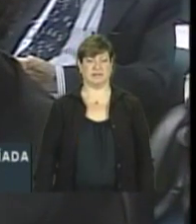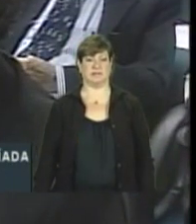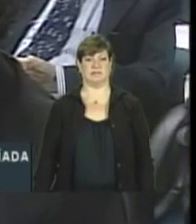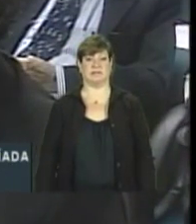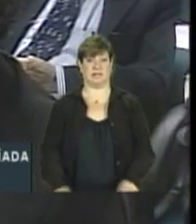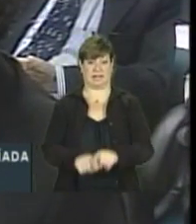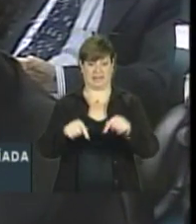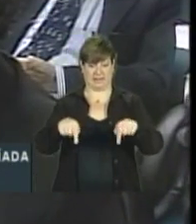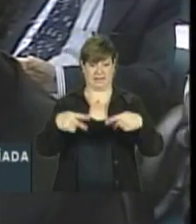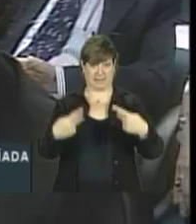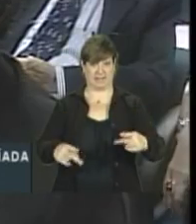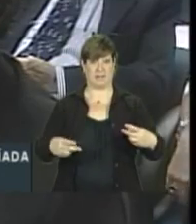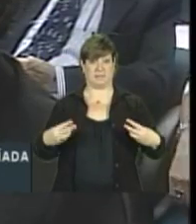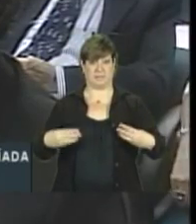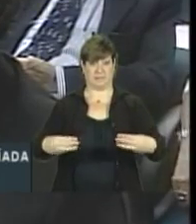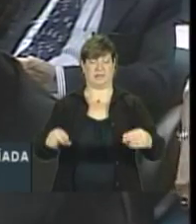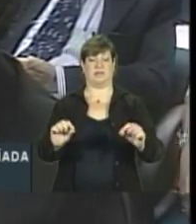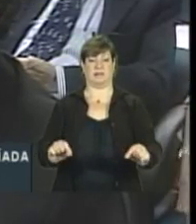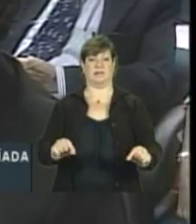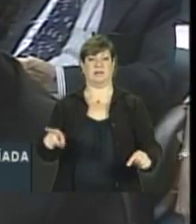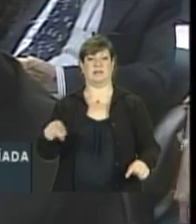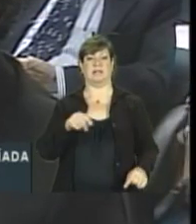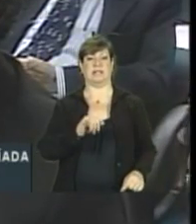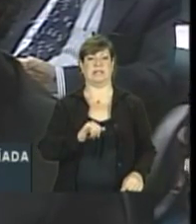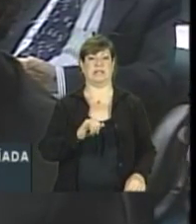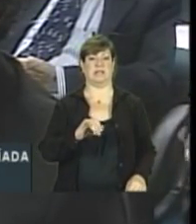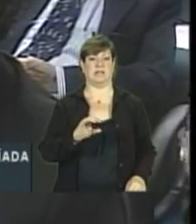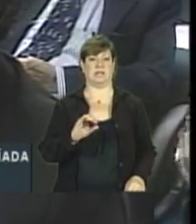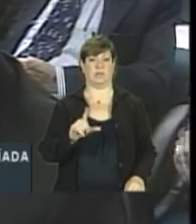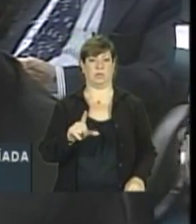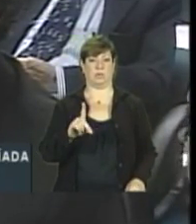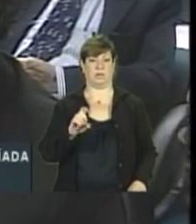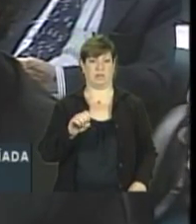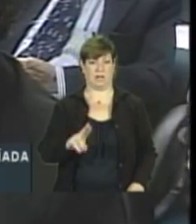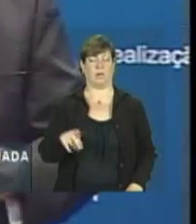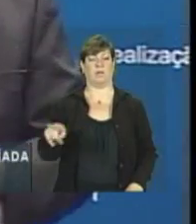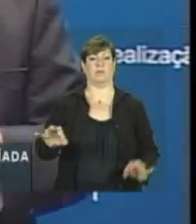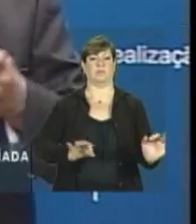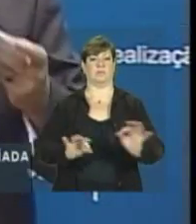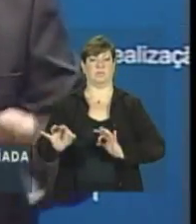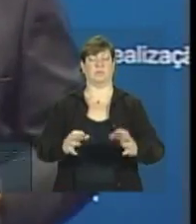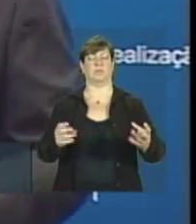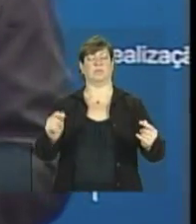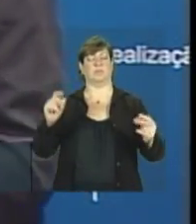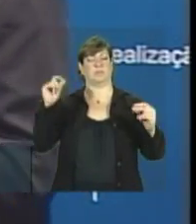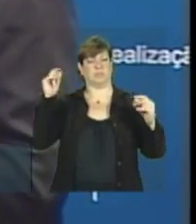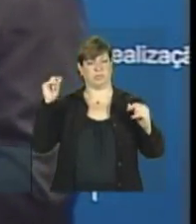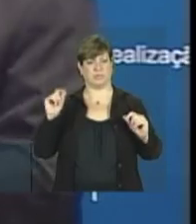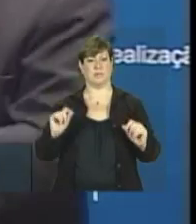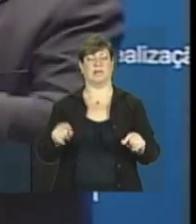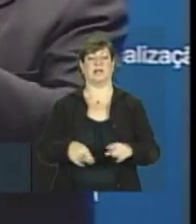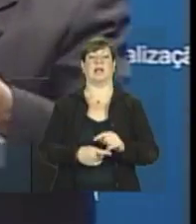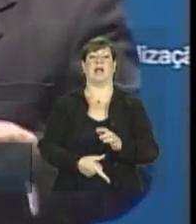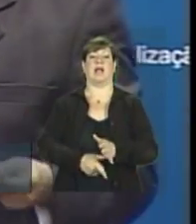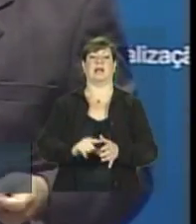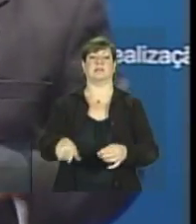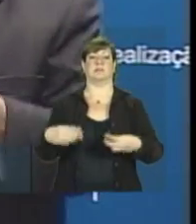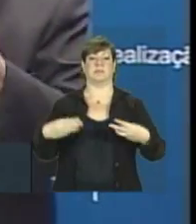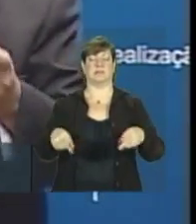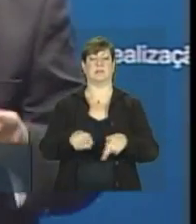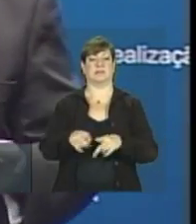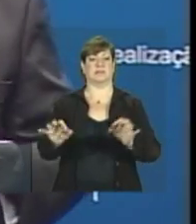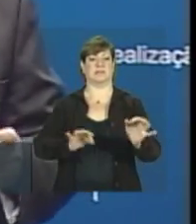nesse ministério é coordenado pelo Ildeu há muito tempo. E antes do ministério já estimulava essas coisas a nível